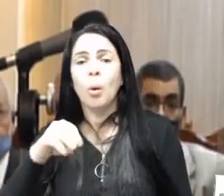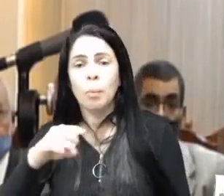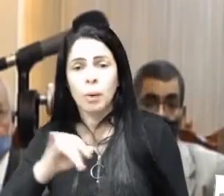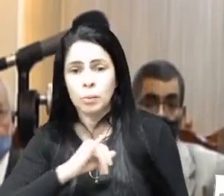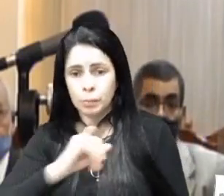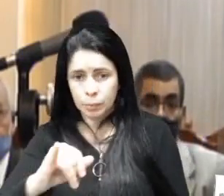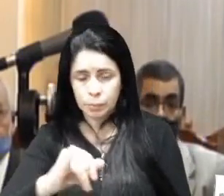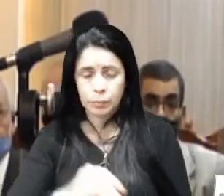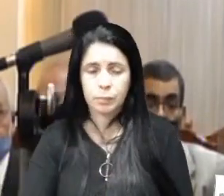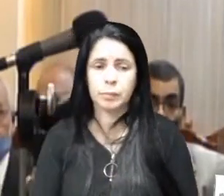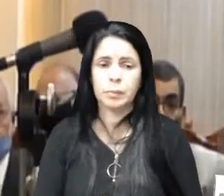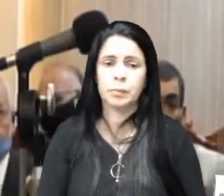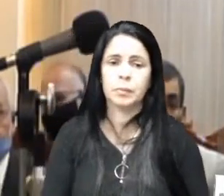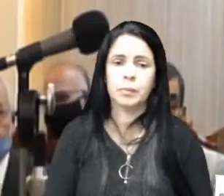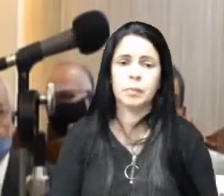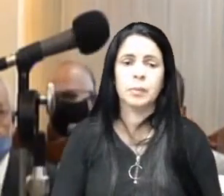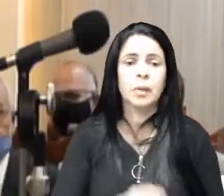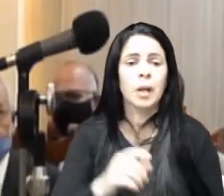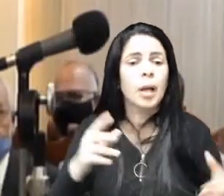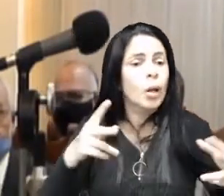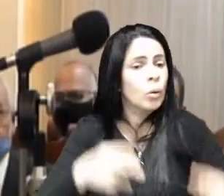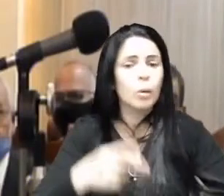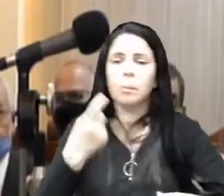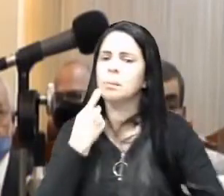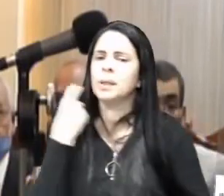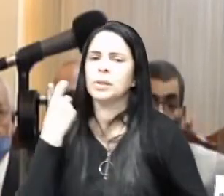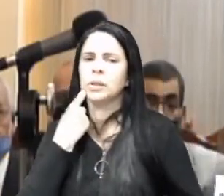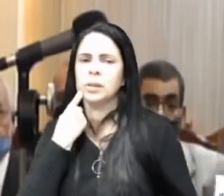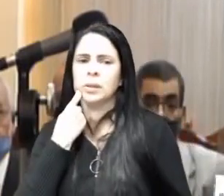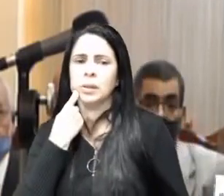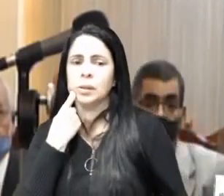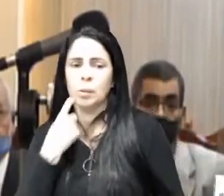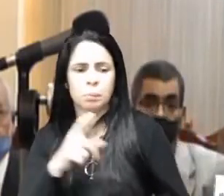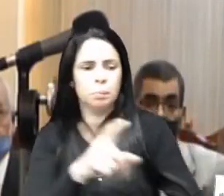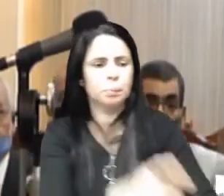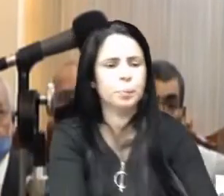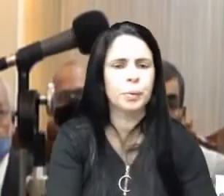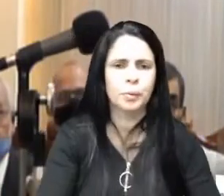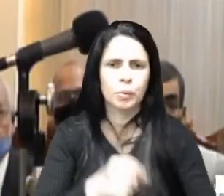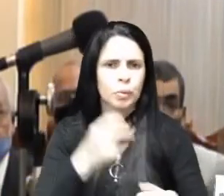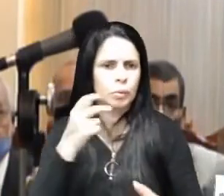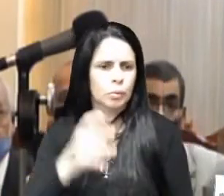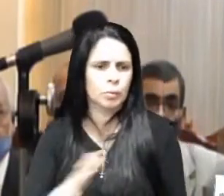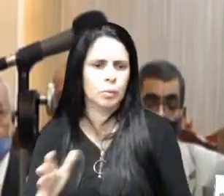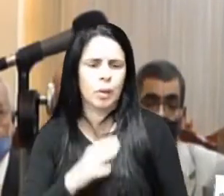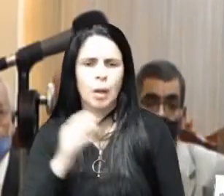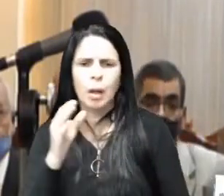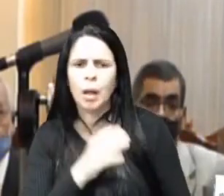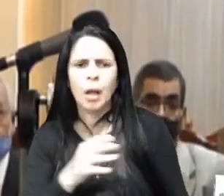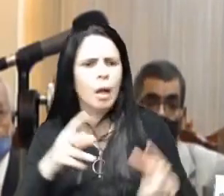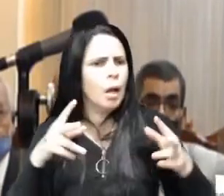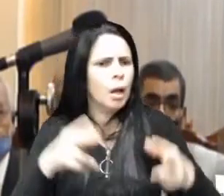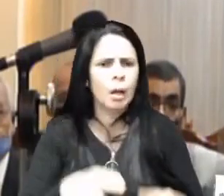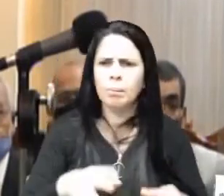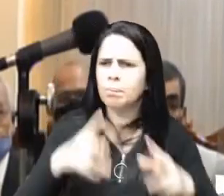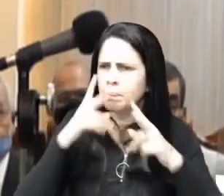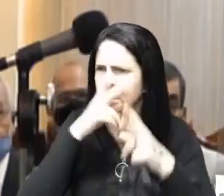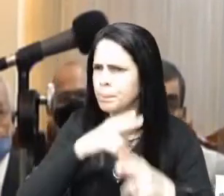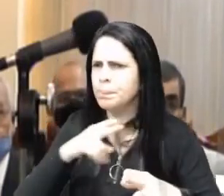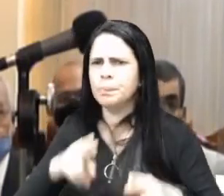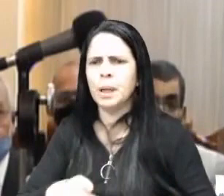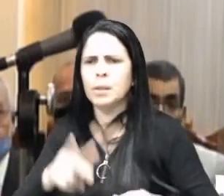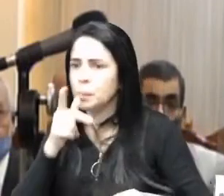apanhados de surpresa na rede mortal. É como os passarinhos que são pegos